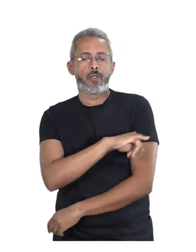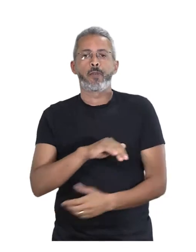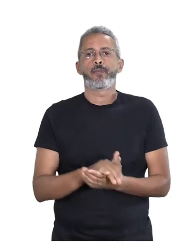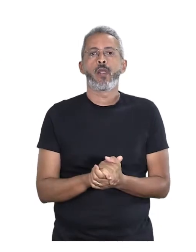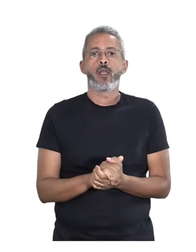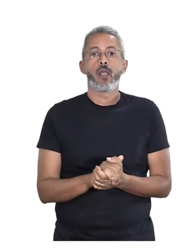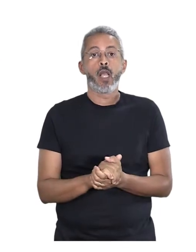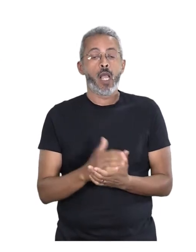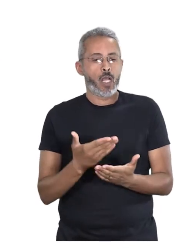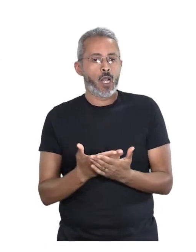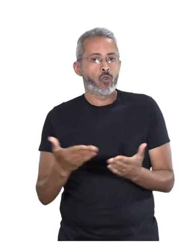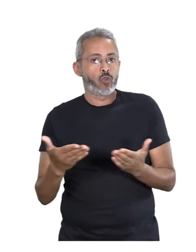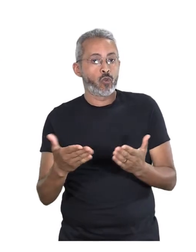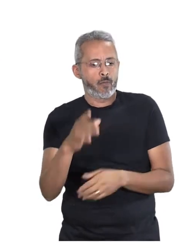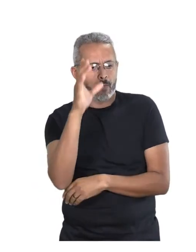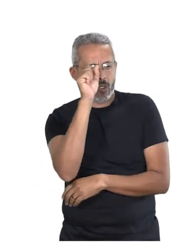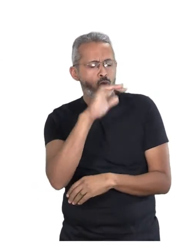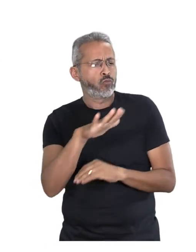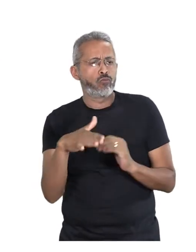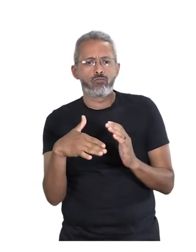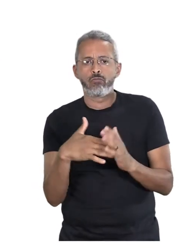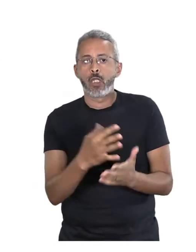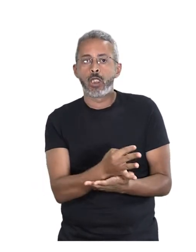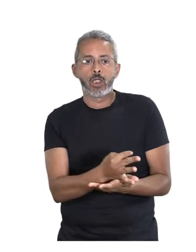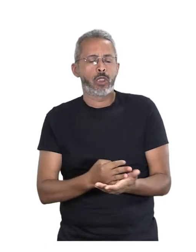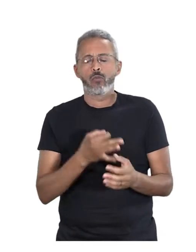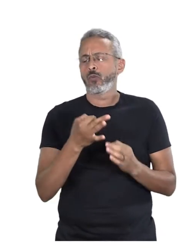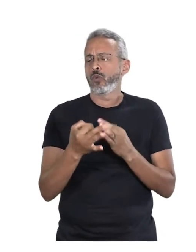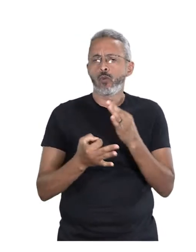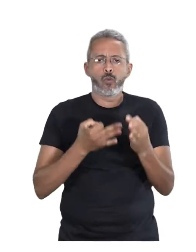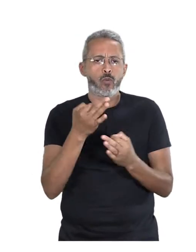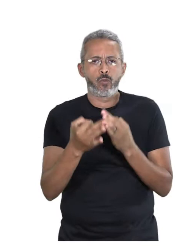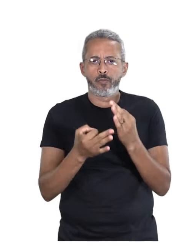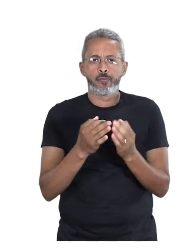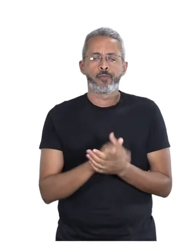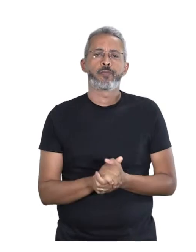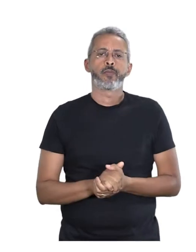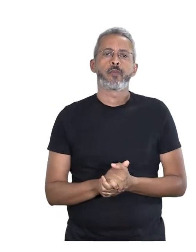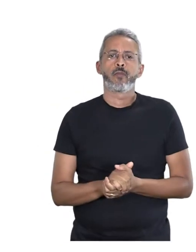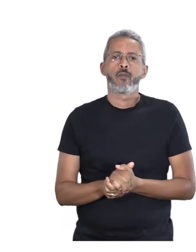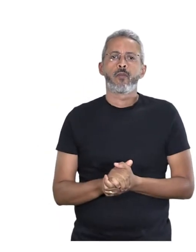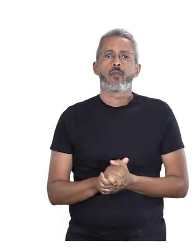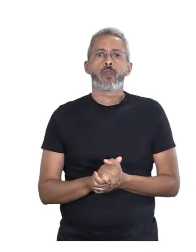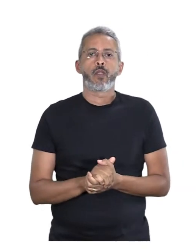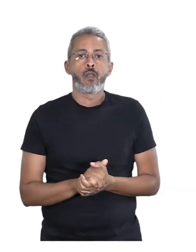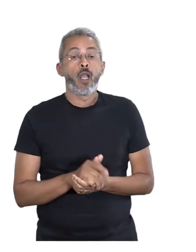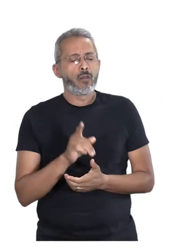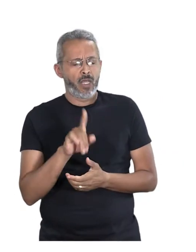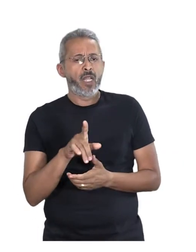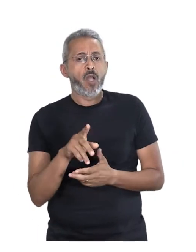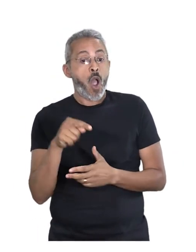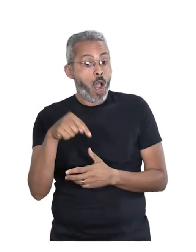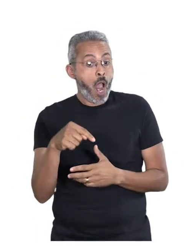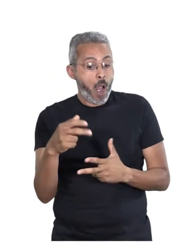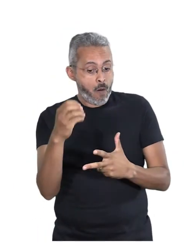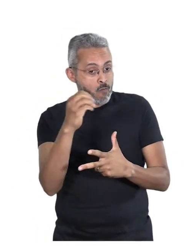Janeiro. Na aula de hoje vamos aprender tudo sobre os textos dissertativos argumentativos. Isso,